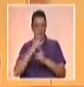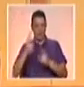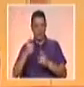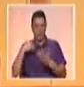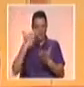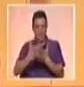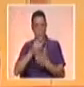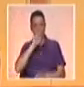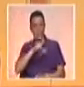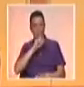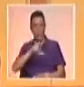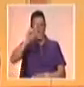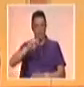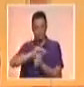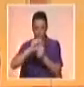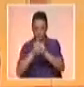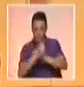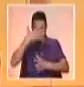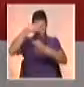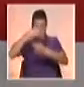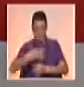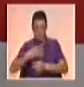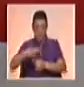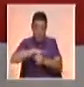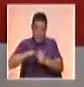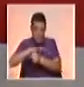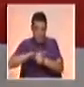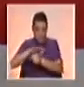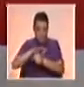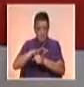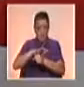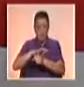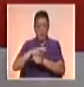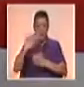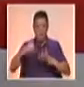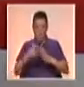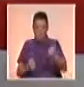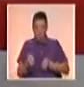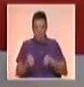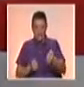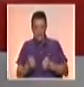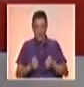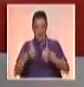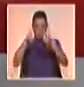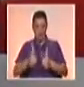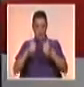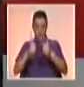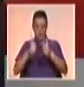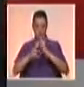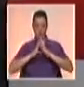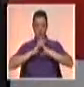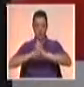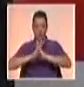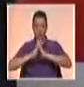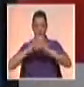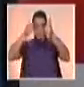vai-lhe permitir também adequar o seu comportamento às diferentes situações. Permite organizar, é isso? Organizar. estruturar o pensamento.